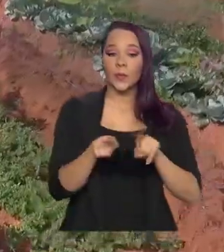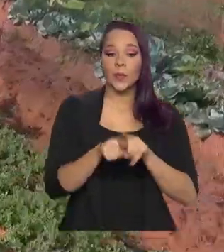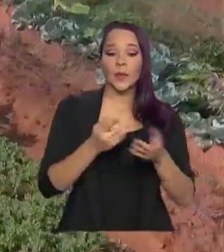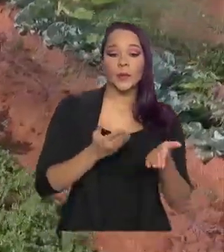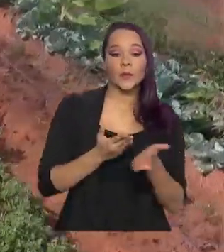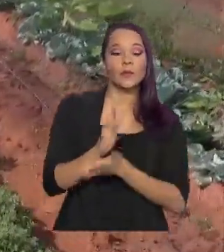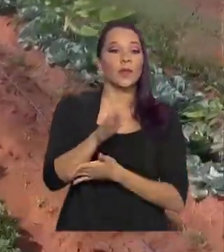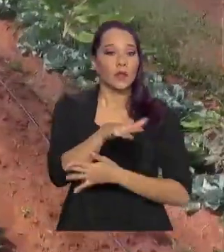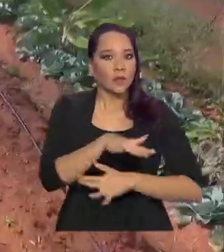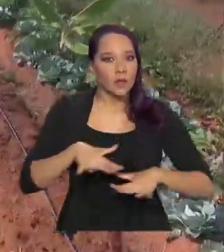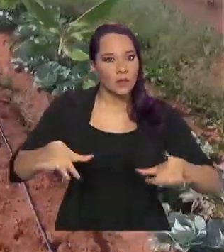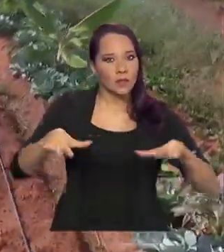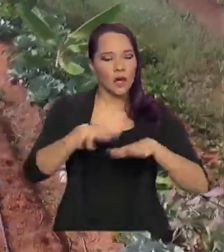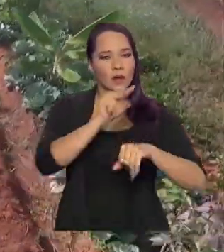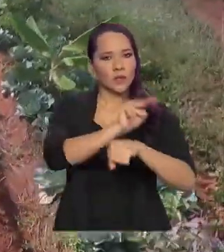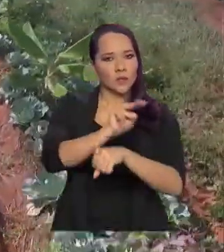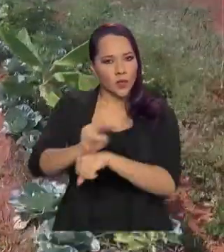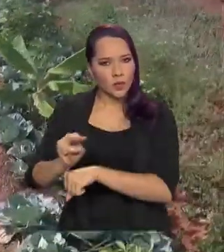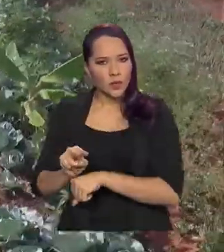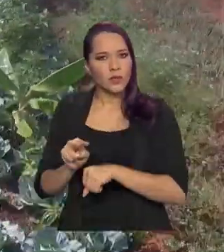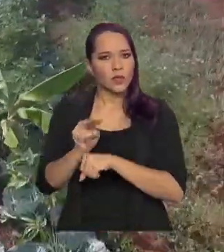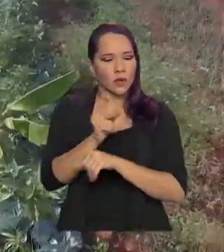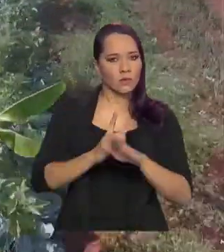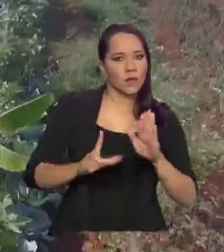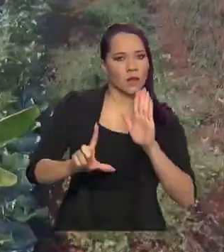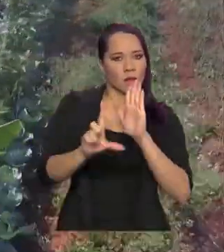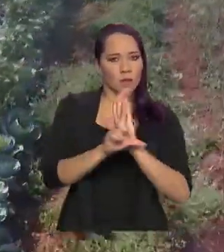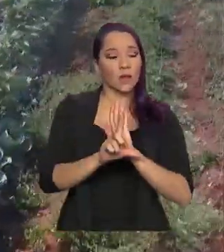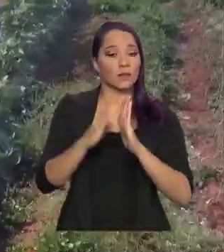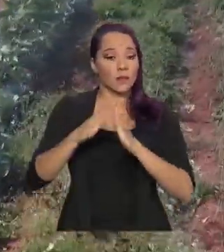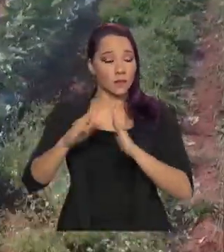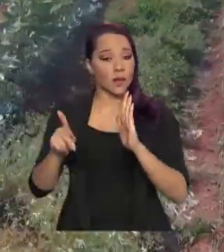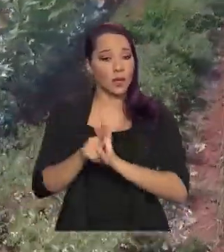das áreas de reserva legal de propriedades rurais.